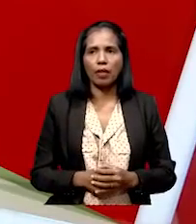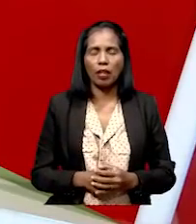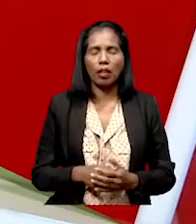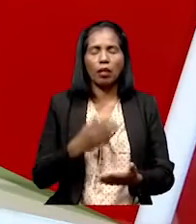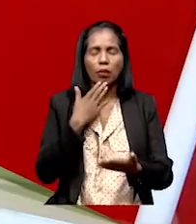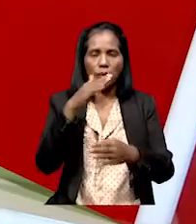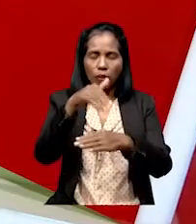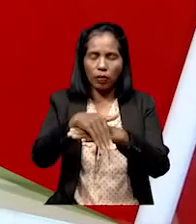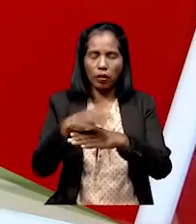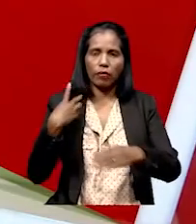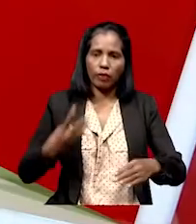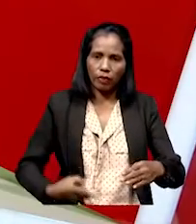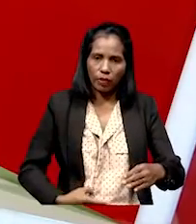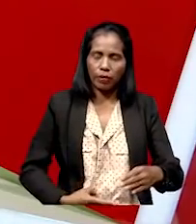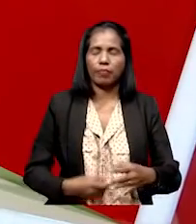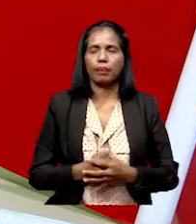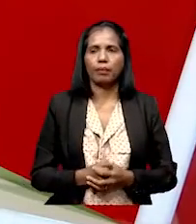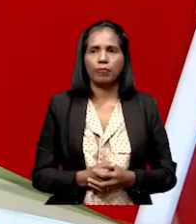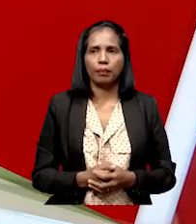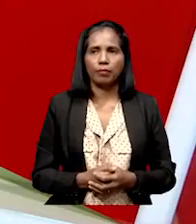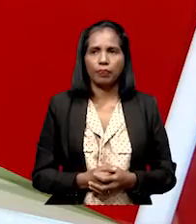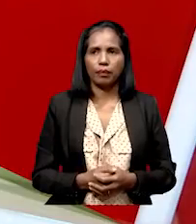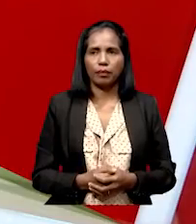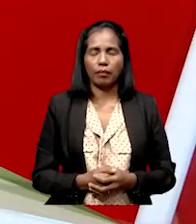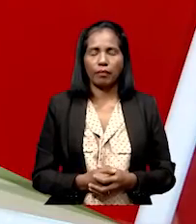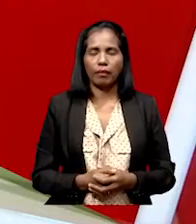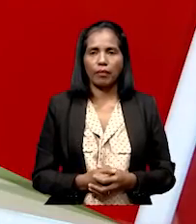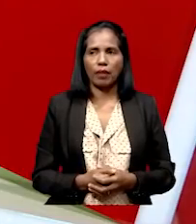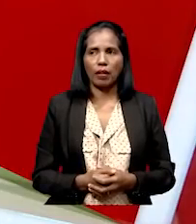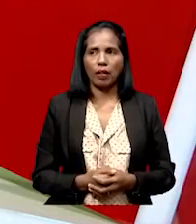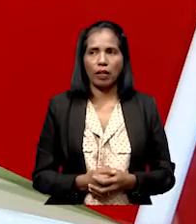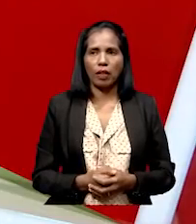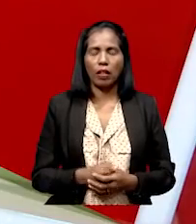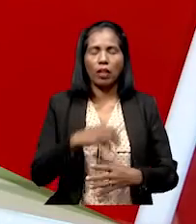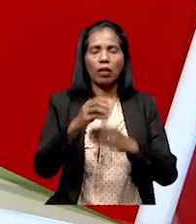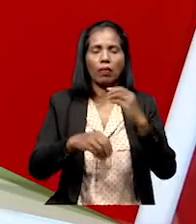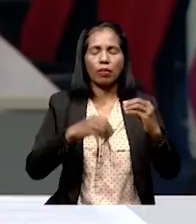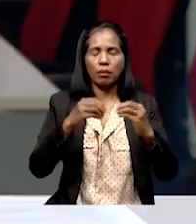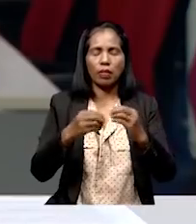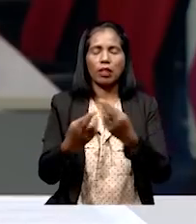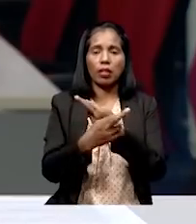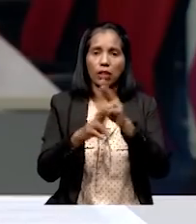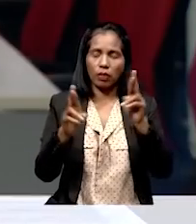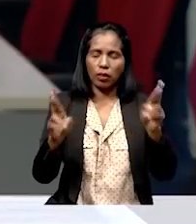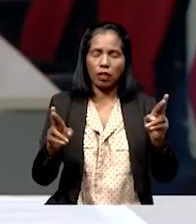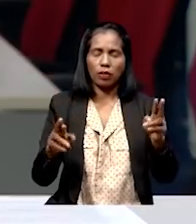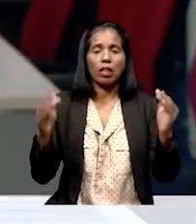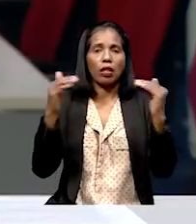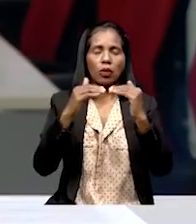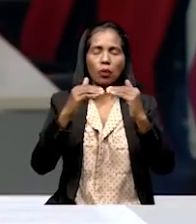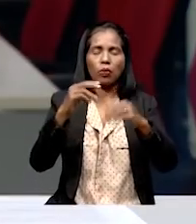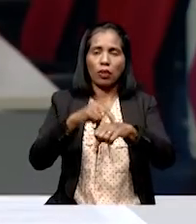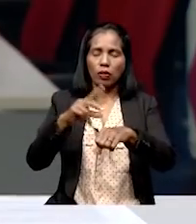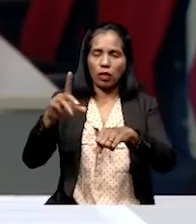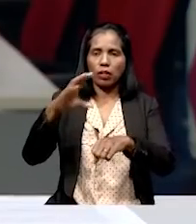-Tenian. Boa noite. Boa noite, telespetadores. Dias, relaciona o resultado da Conferência Nacional Senar